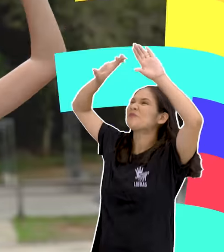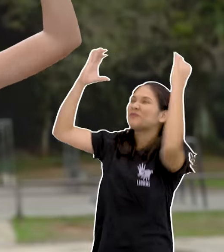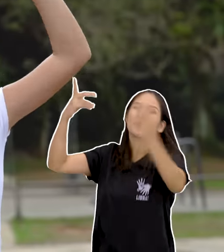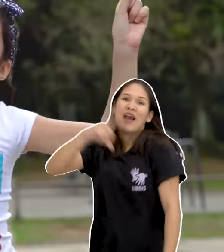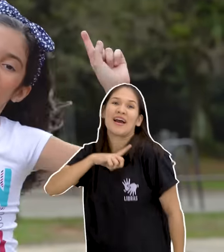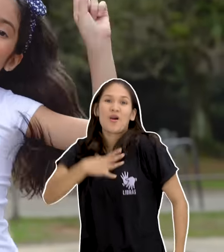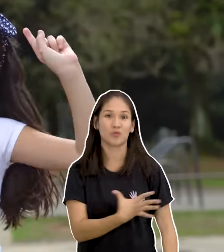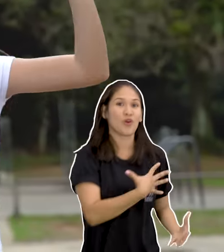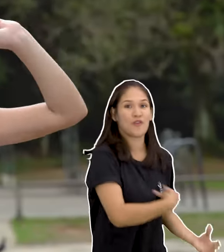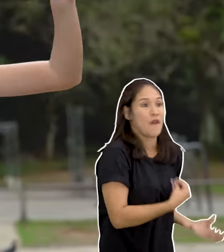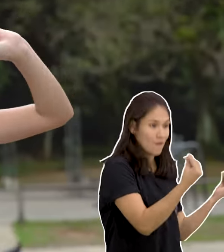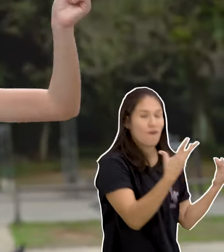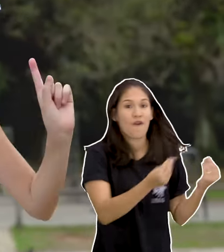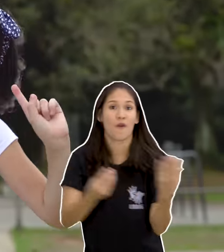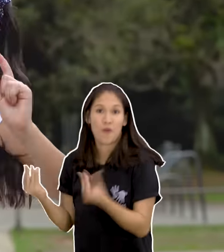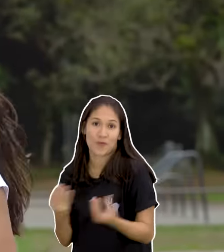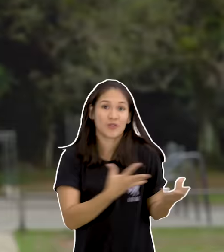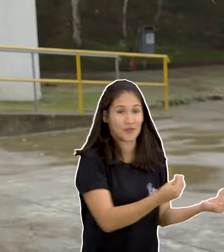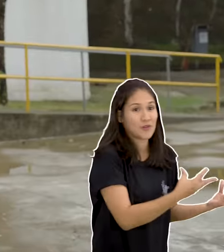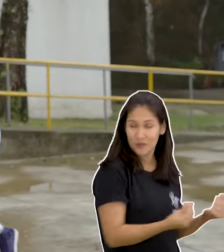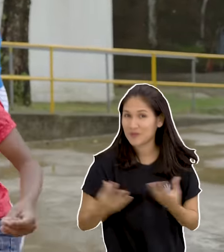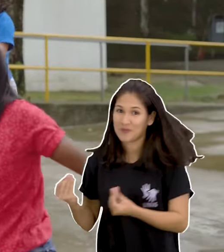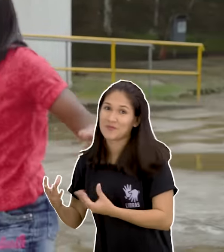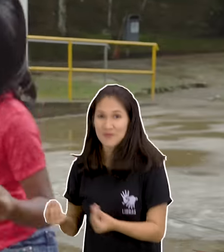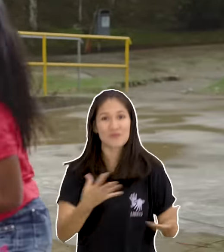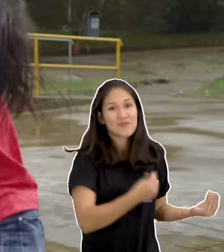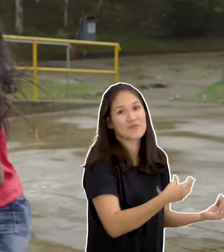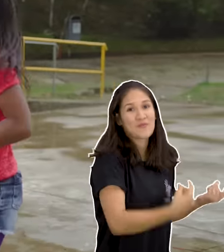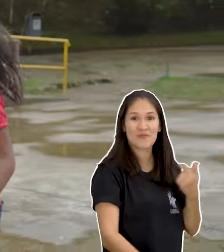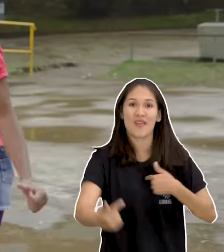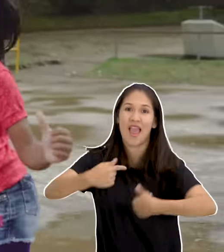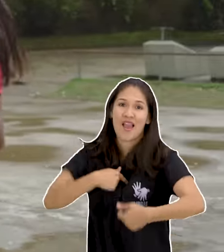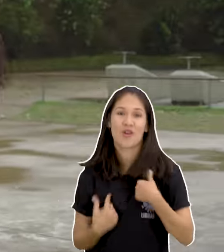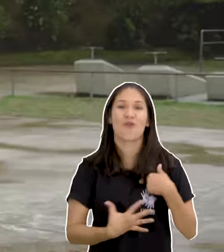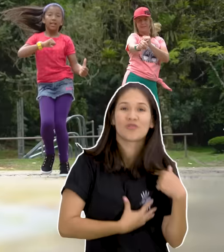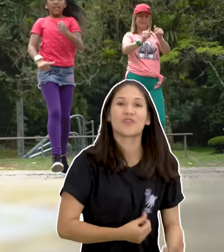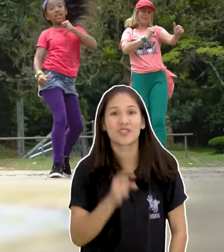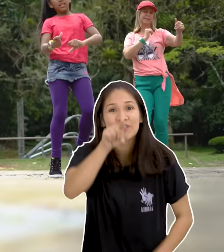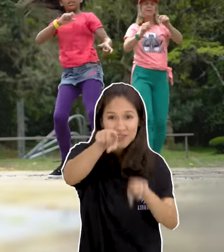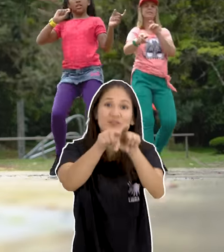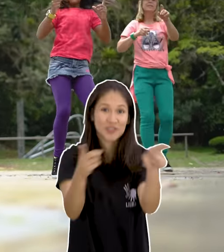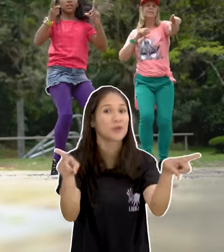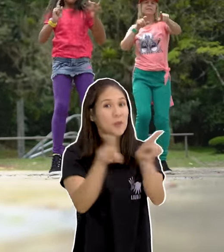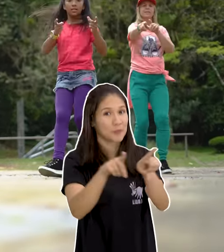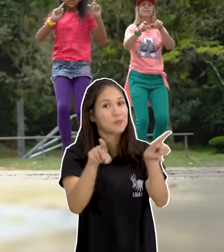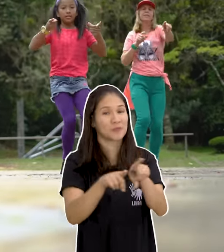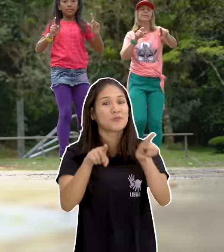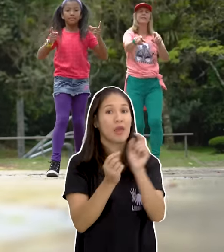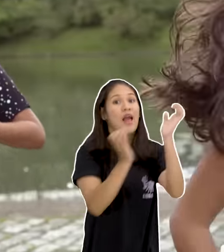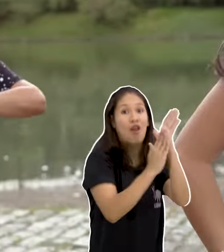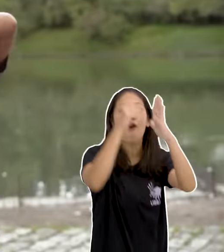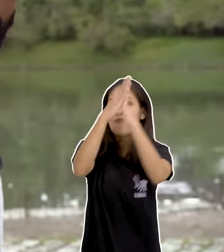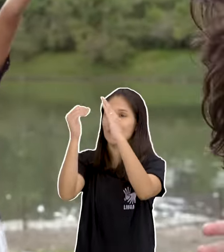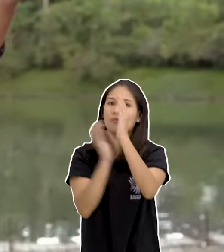Papai do céu tem muitos filhos. Muitos filhos ele tem. Eu sou um deles, você